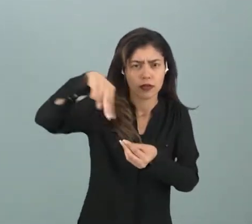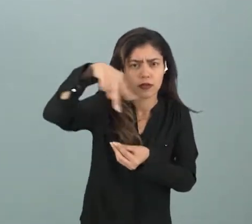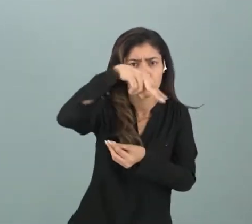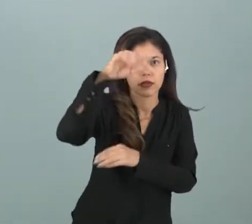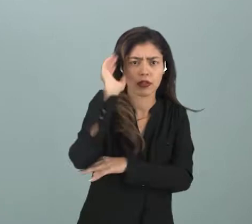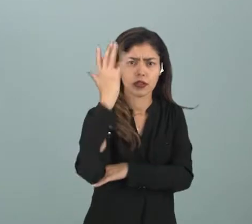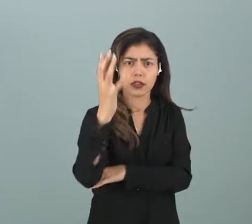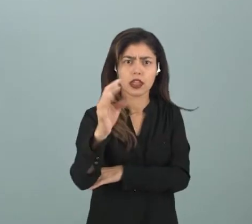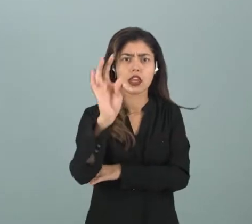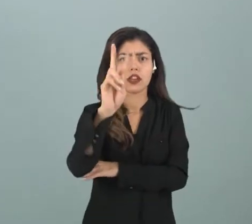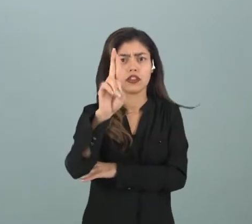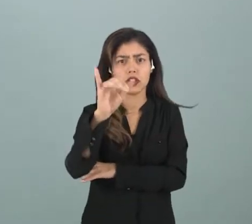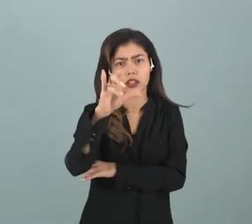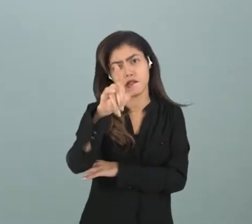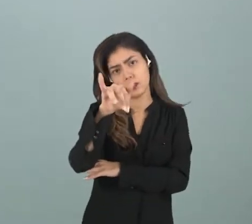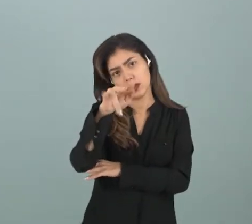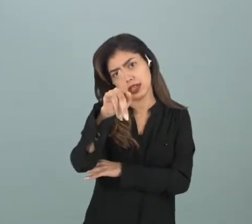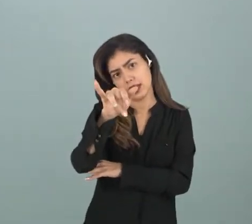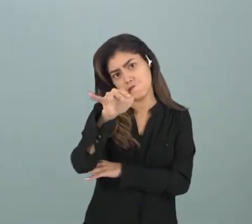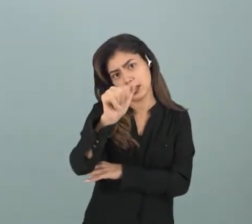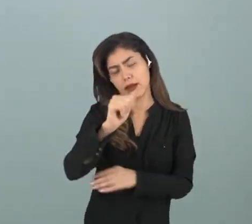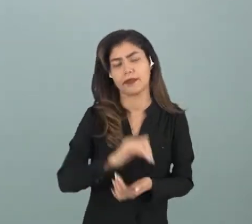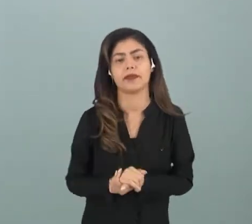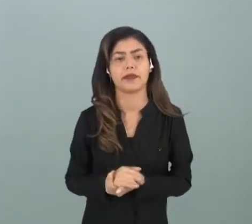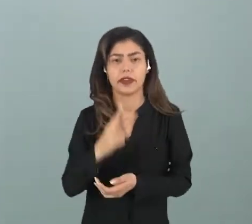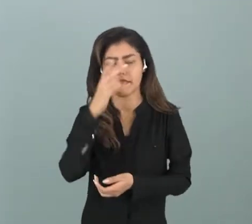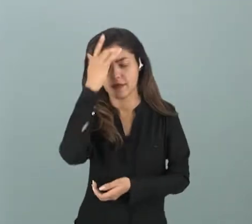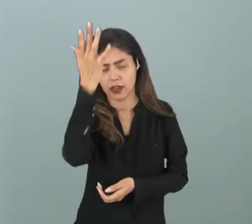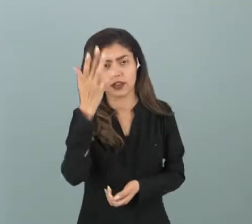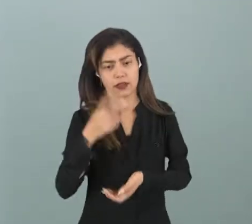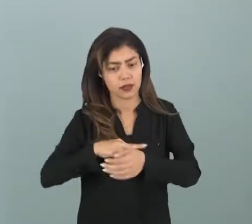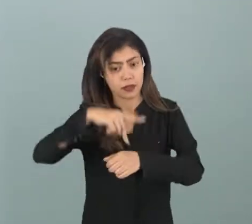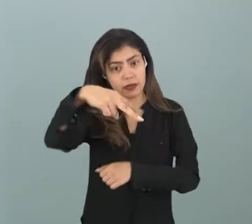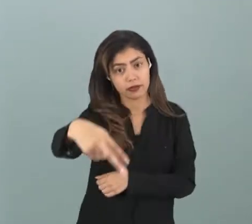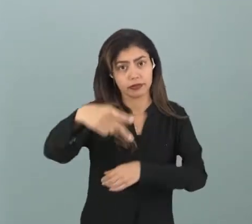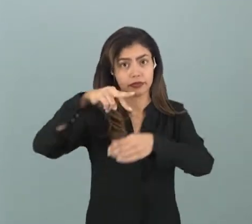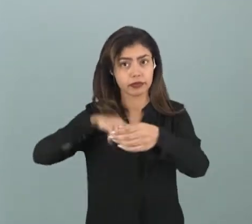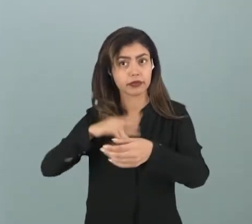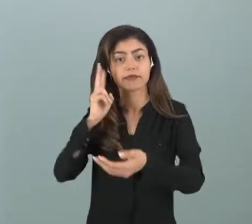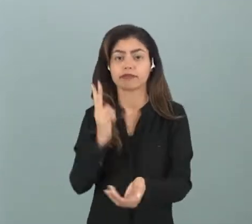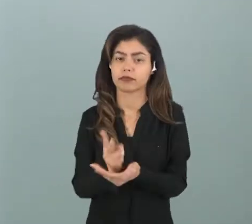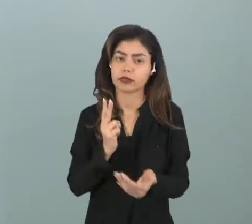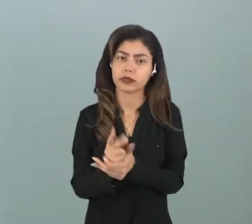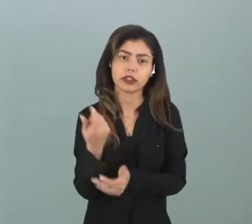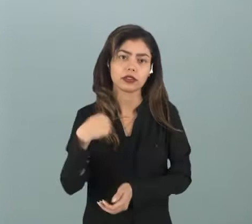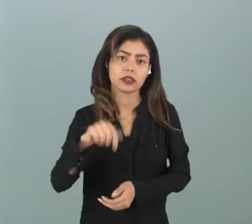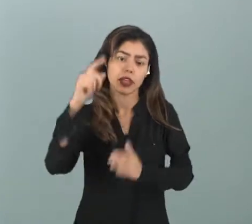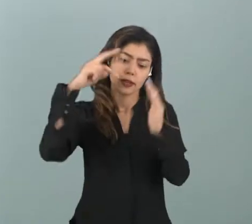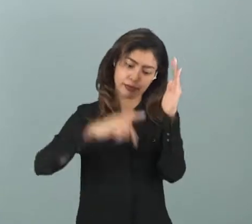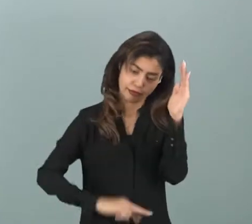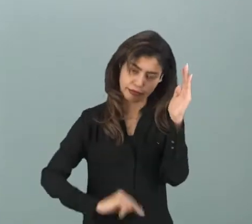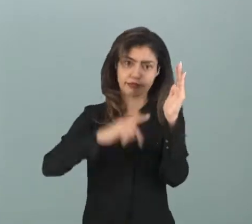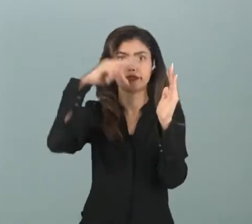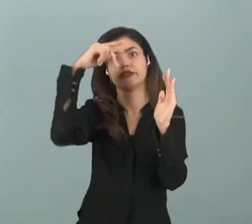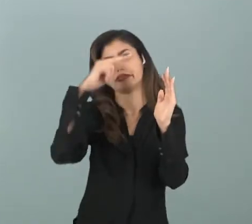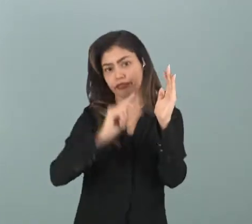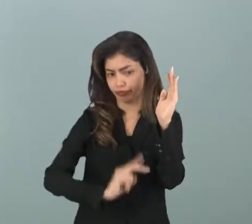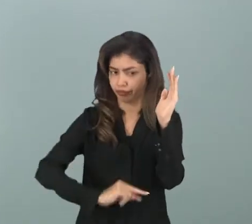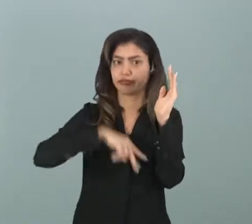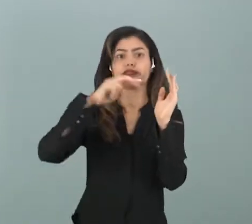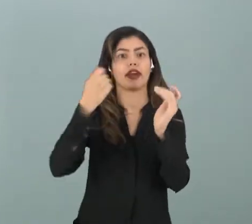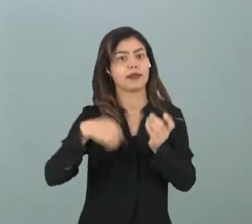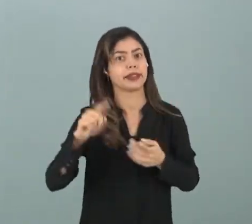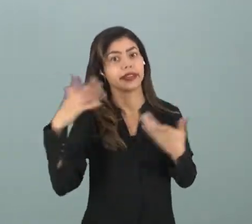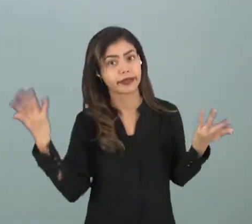Criaram uma tirolesa porque ficava mais fácil de atravessar de um local ao outro sem ter que descer e escalar novamente a